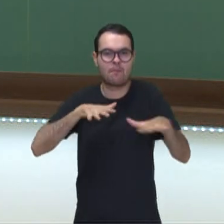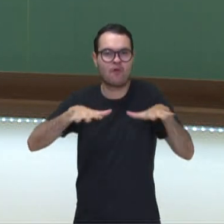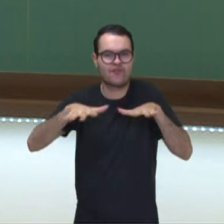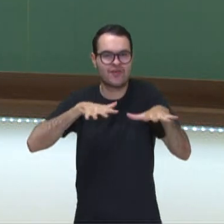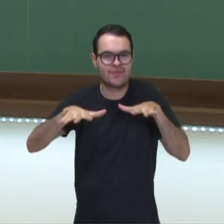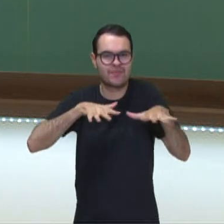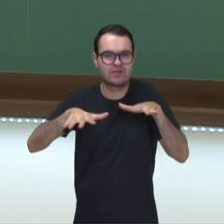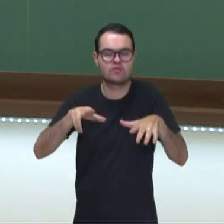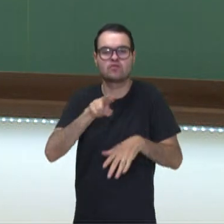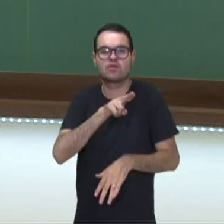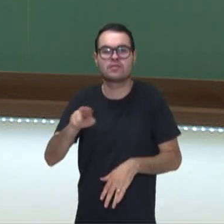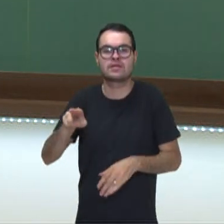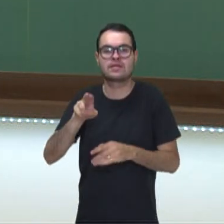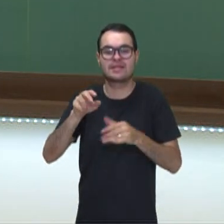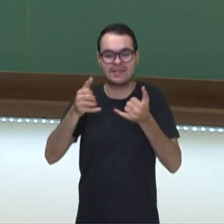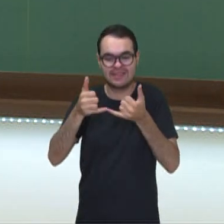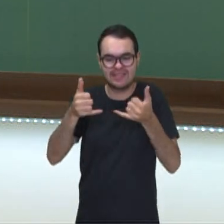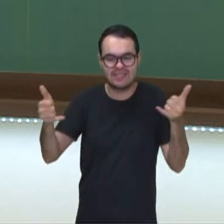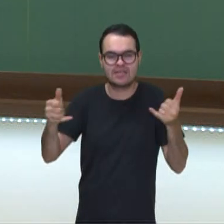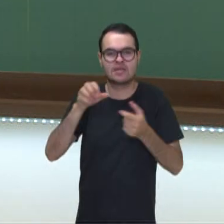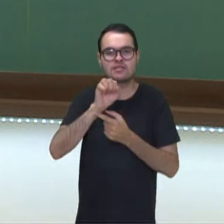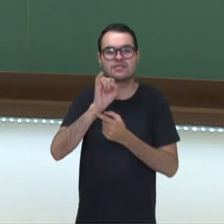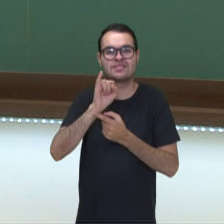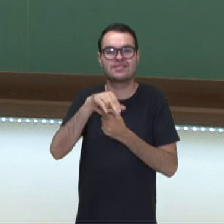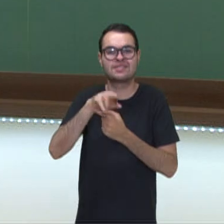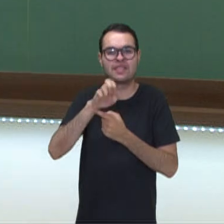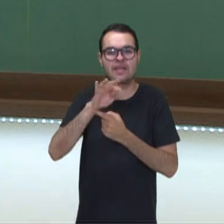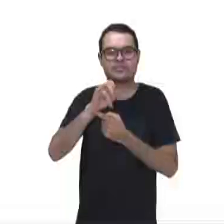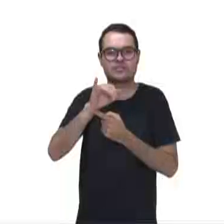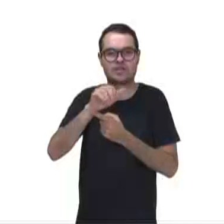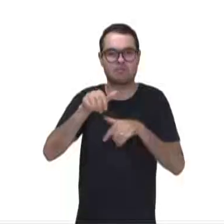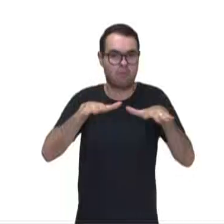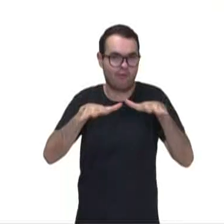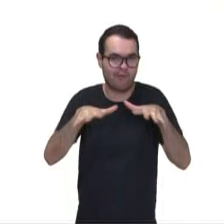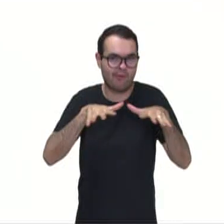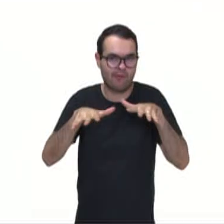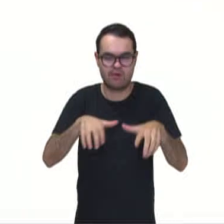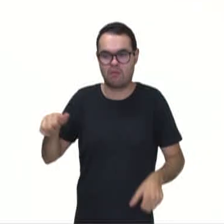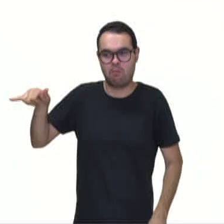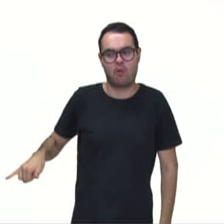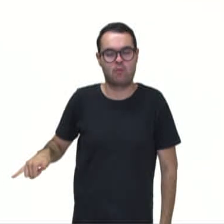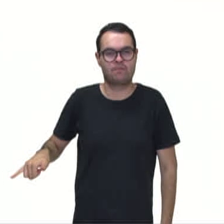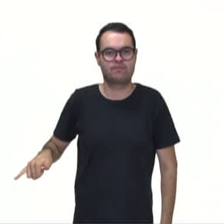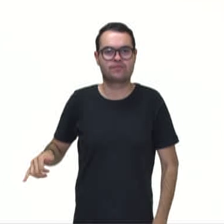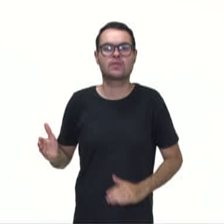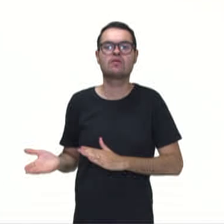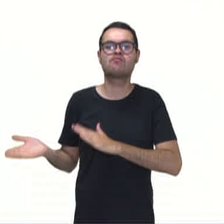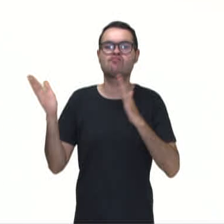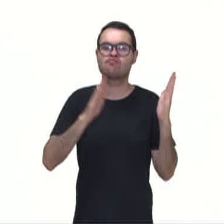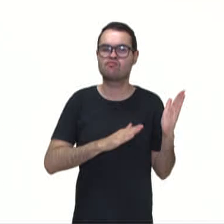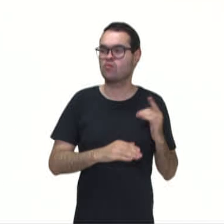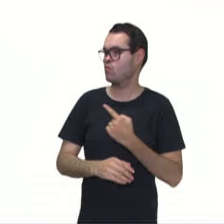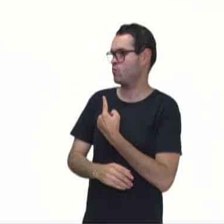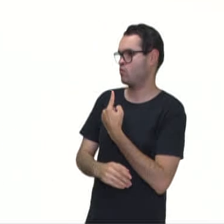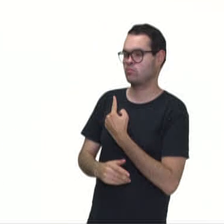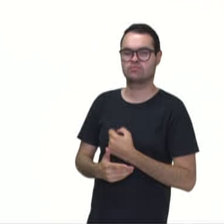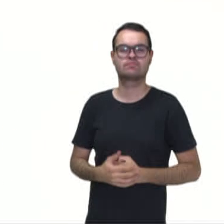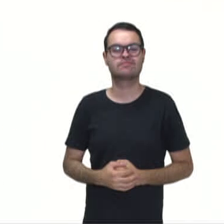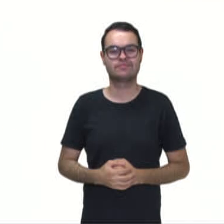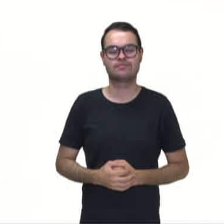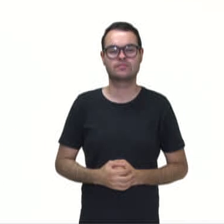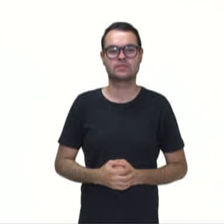A gente chama isso de linhas cinéticas, né? Ele se dirige a um segundo personagem no canto direito da